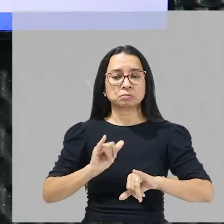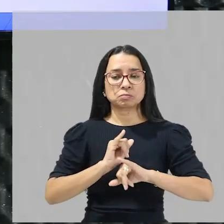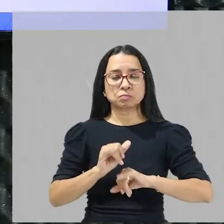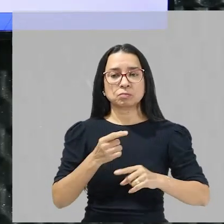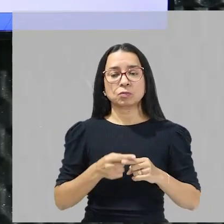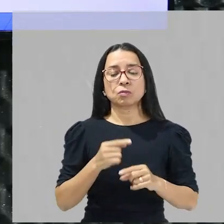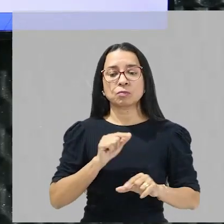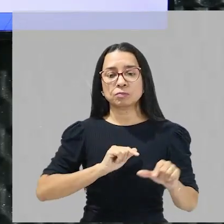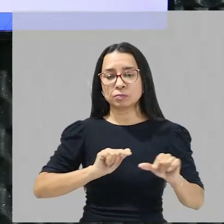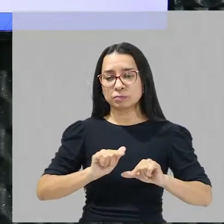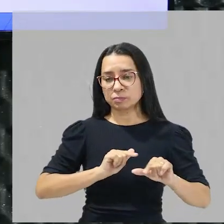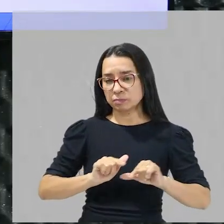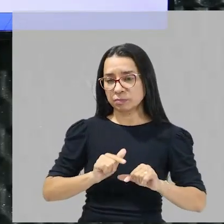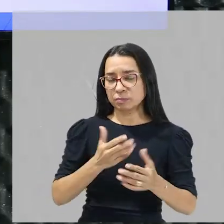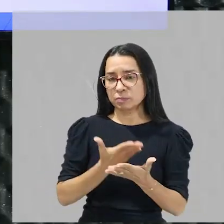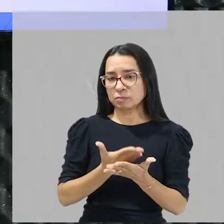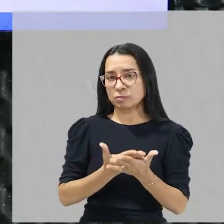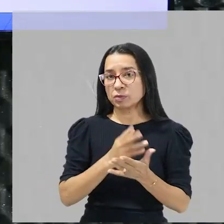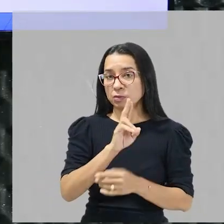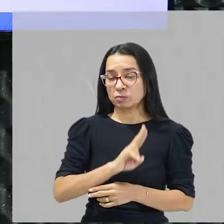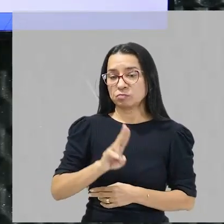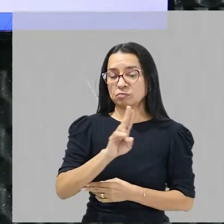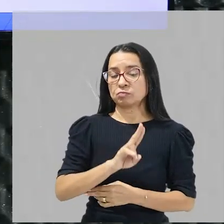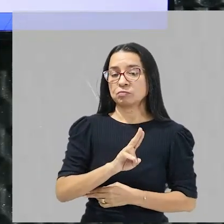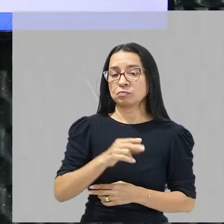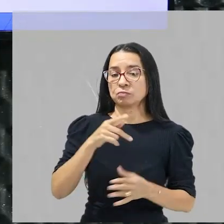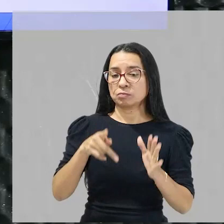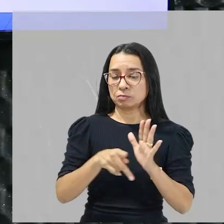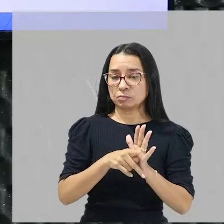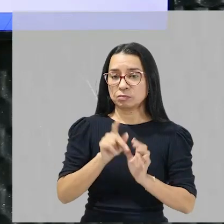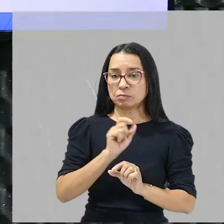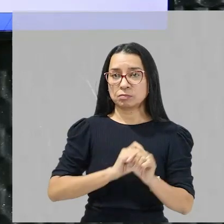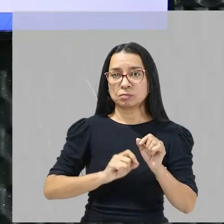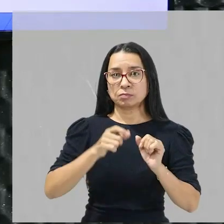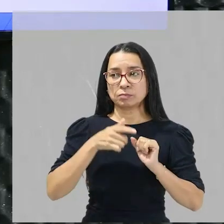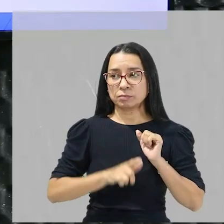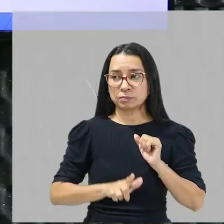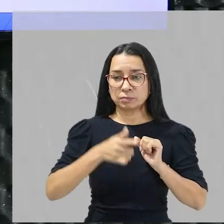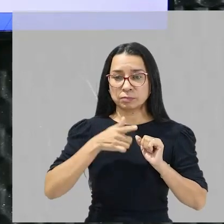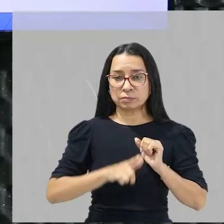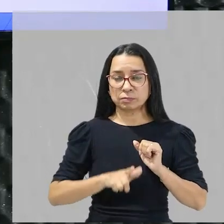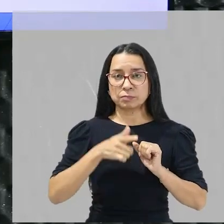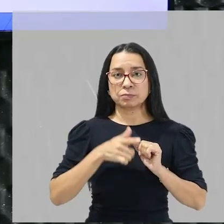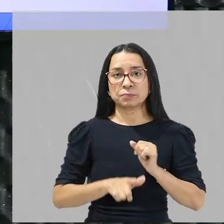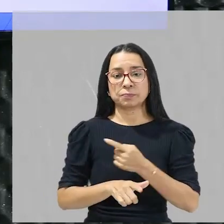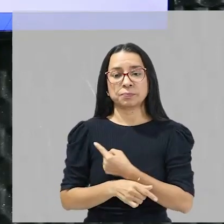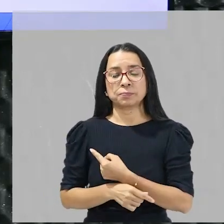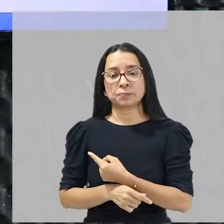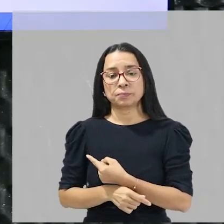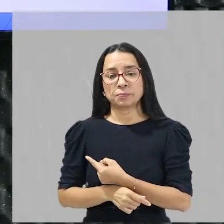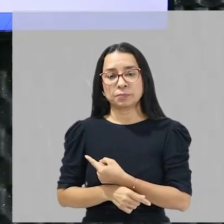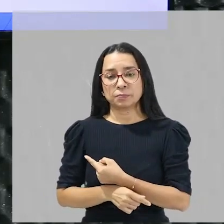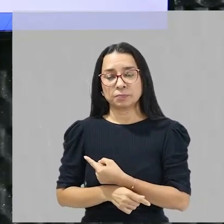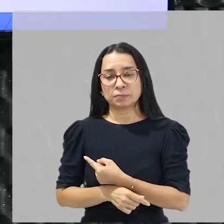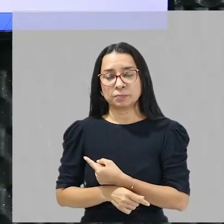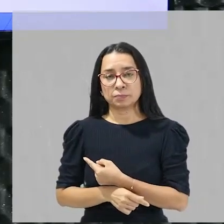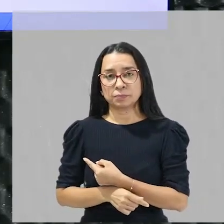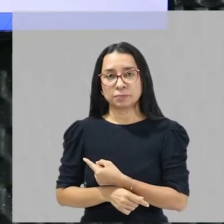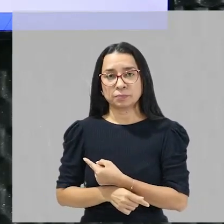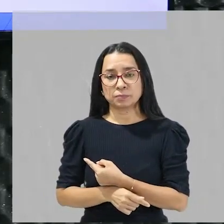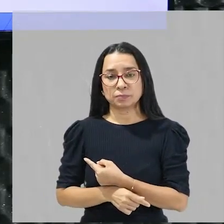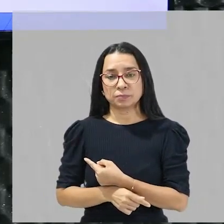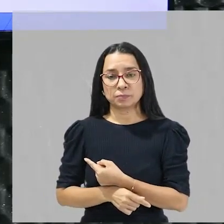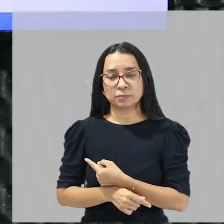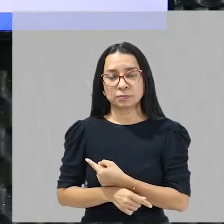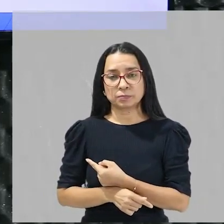Como eu não estou trabalhando com elas, elas estão todas se repetindo. Ó, log de F, log de F, log de F, log de A, log de A.